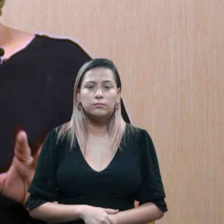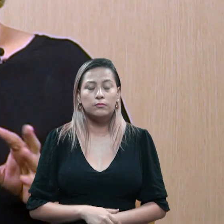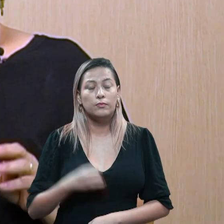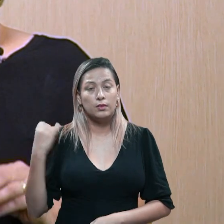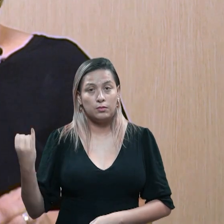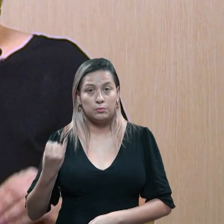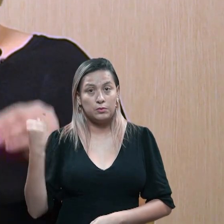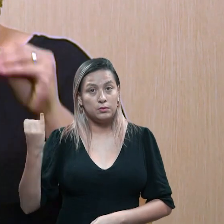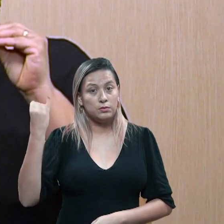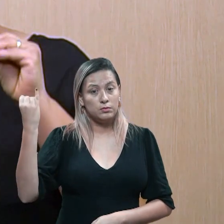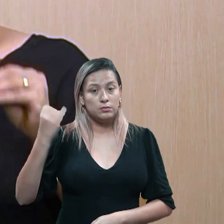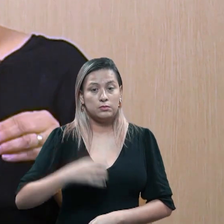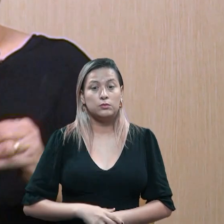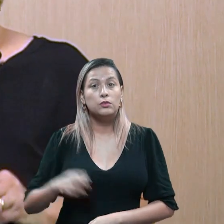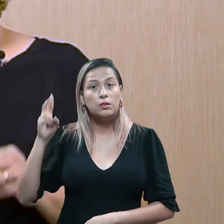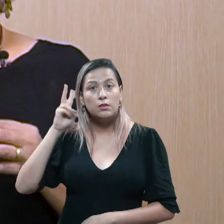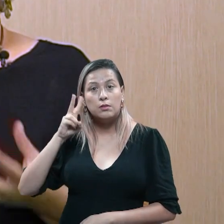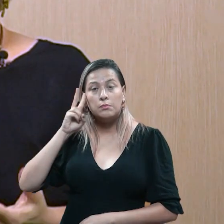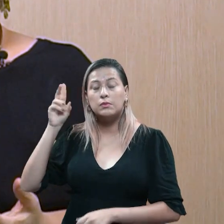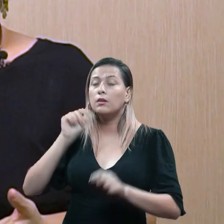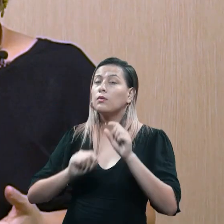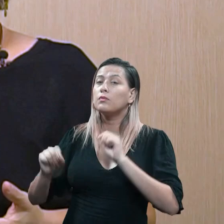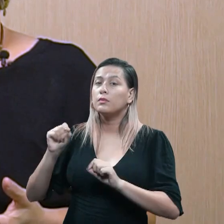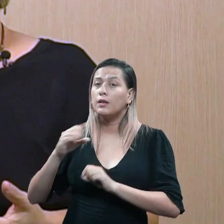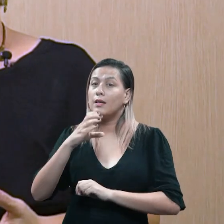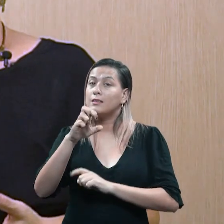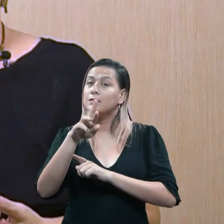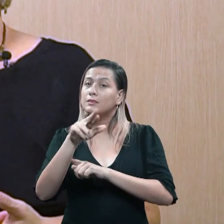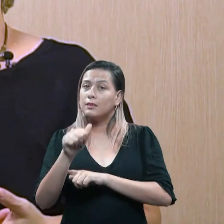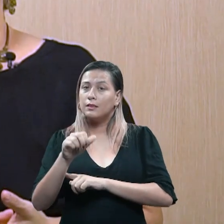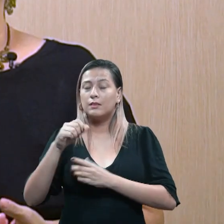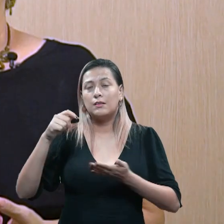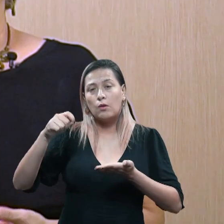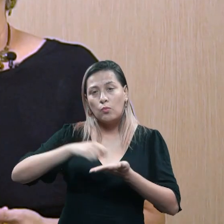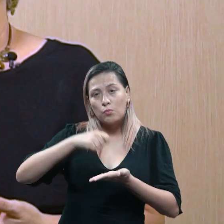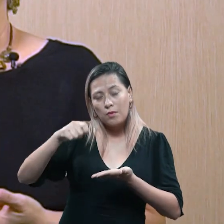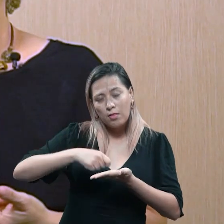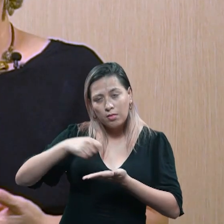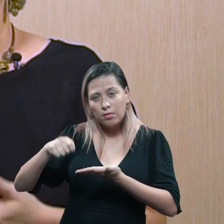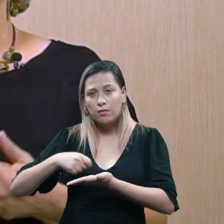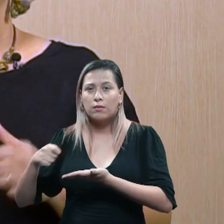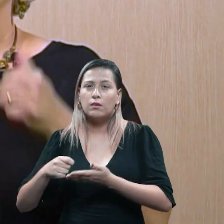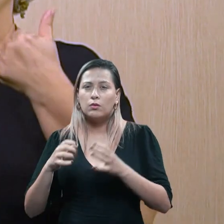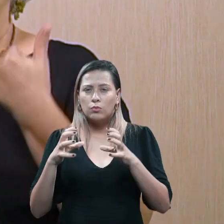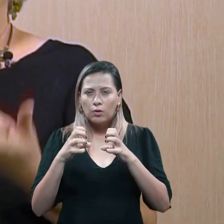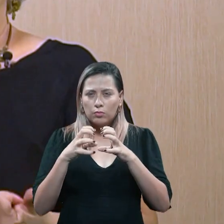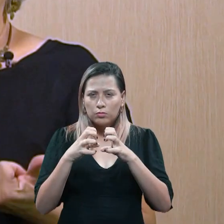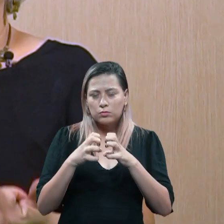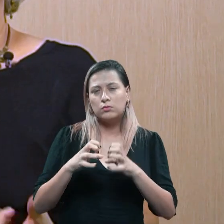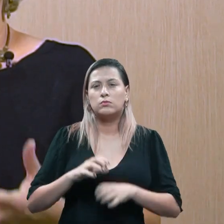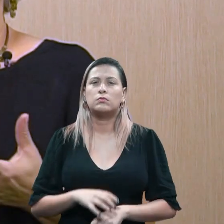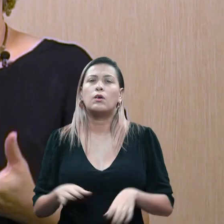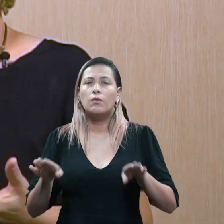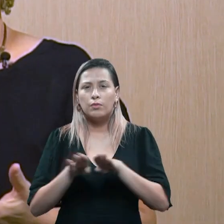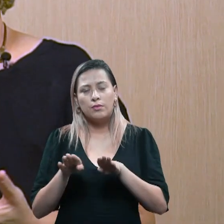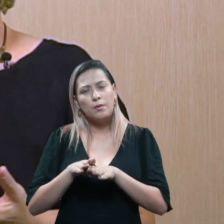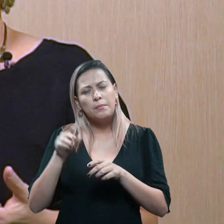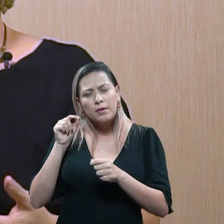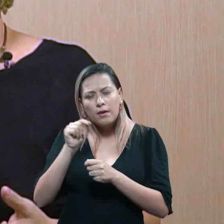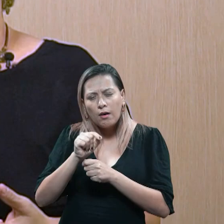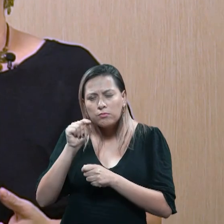É importante lembrar que a cera, o palito, a espátula, o algodão, a agulha,